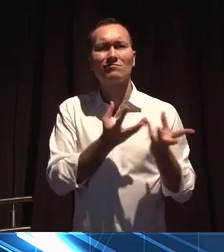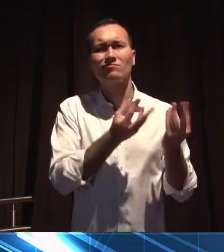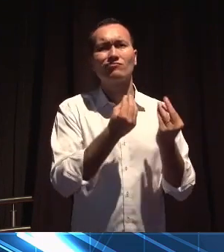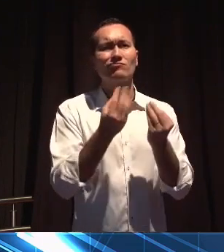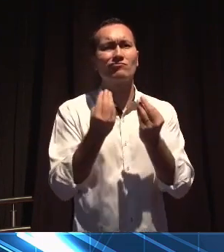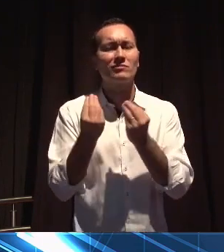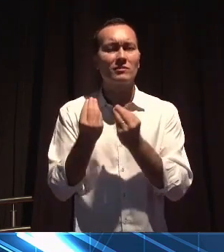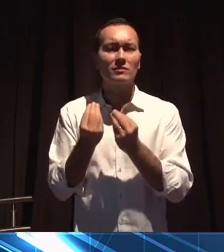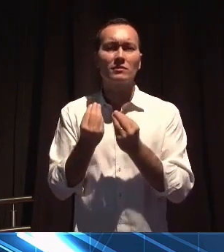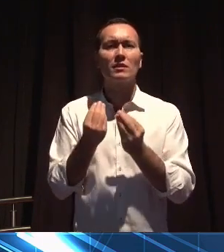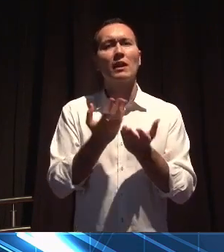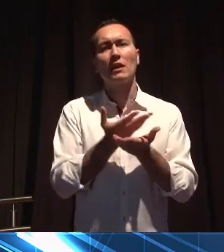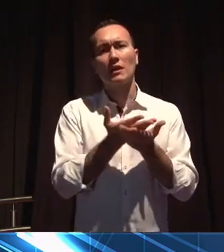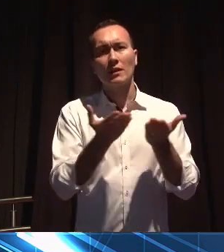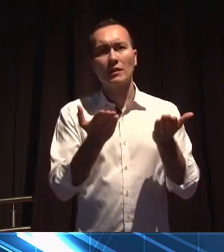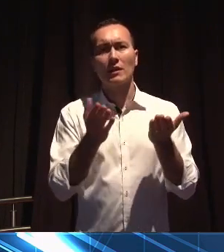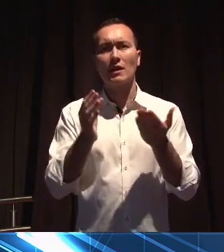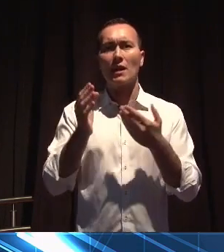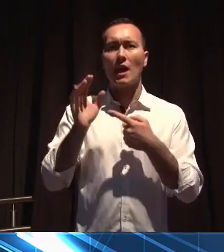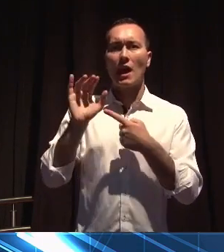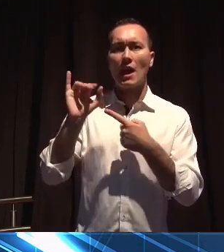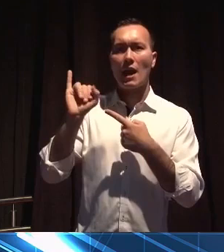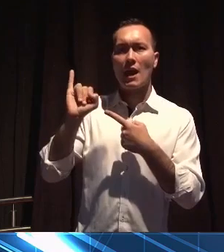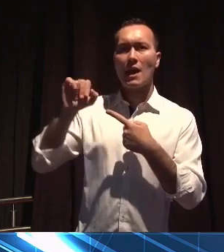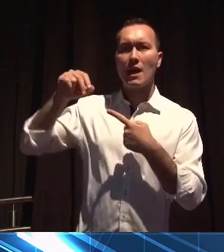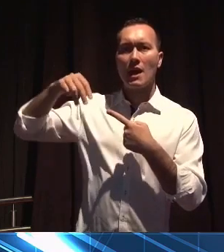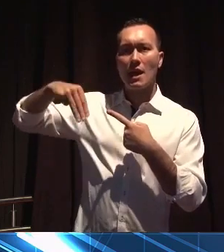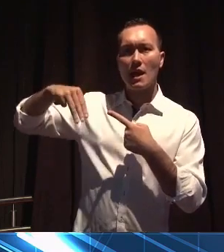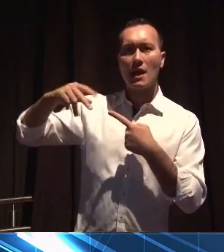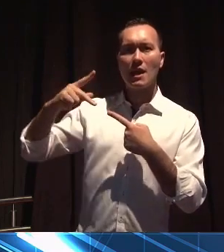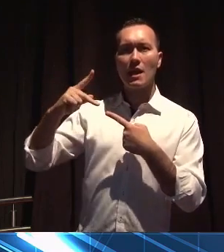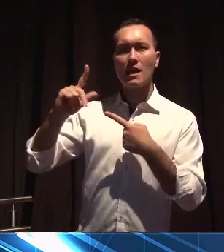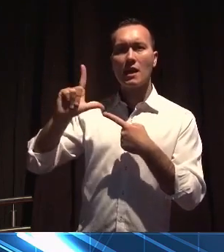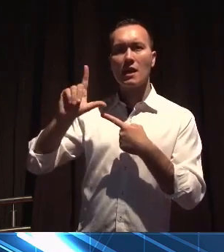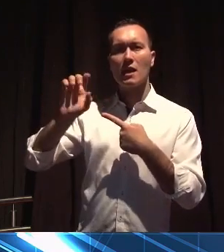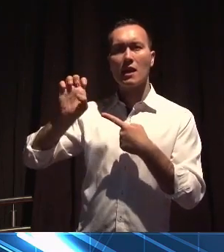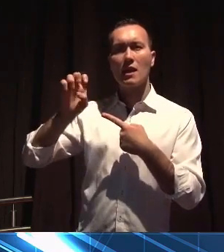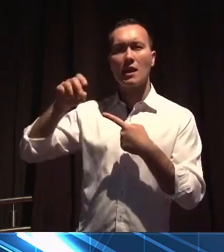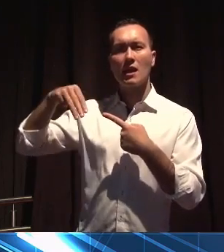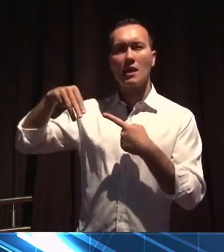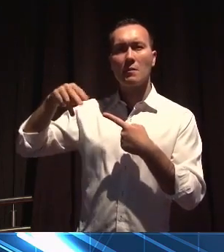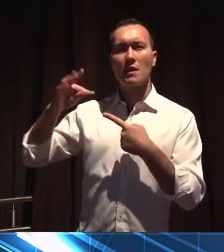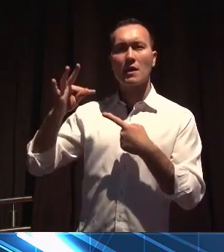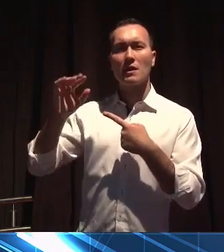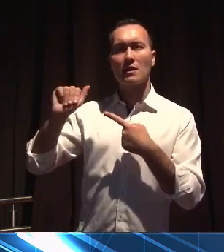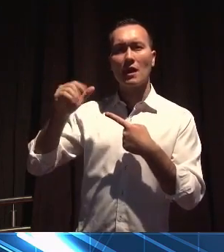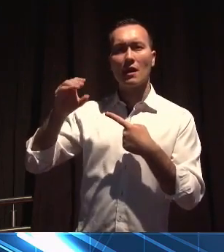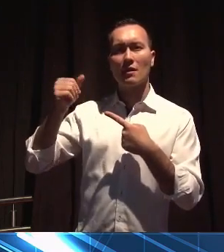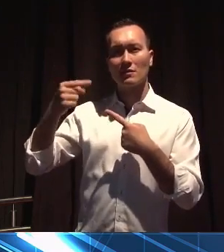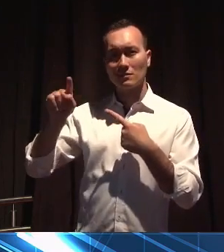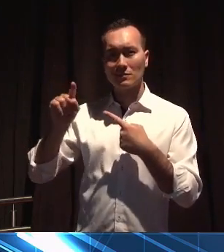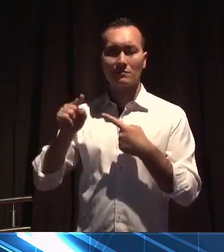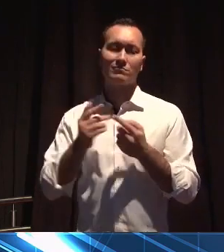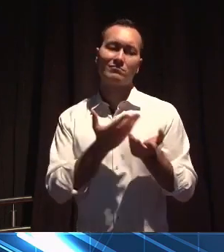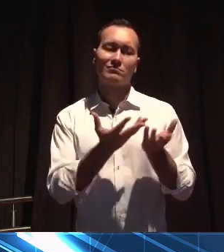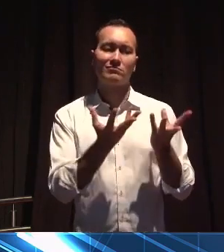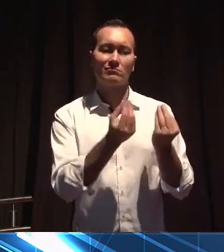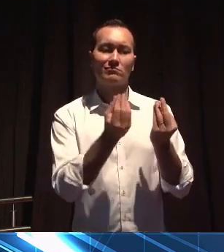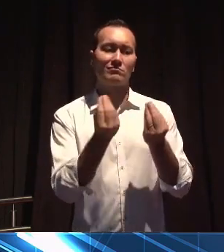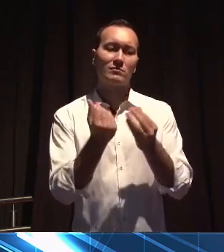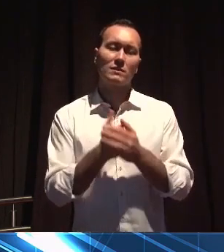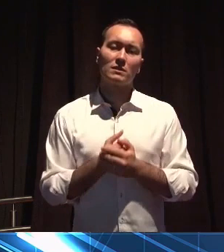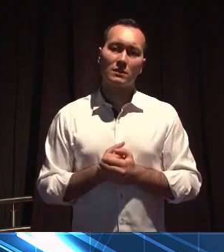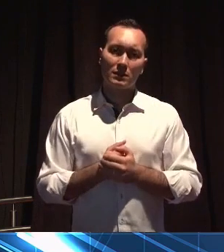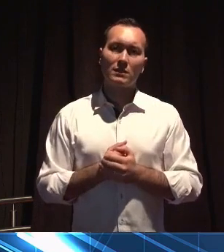implementação e com aquele sufixo em piele não sei se vocês já viram isso no código de vocês por aí né É bem comum na verdade